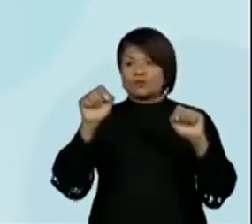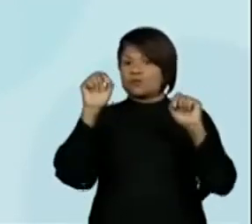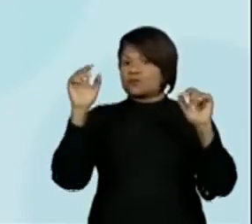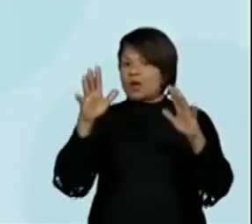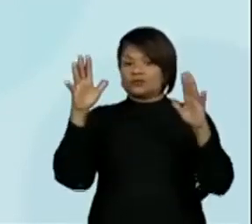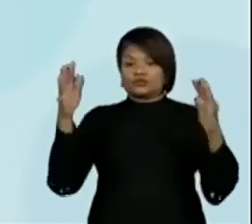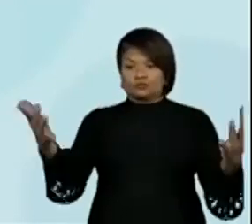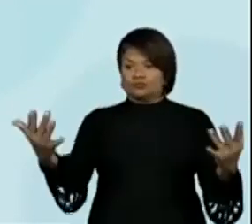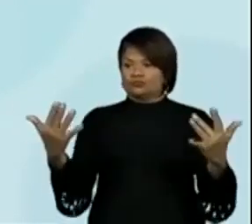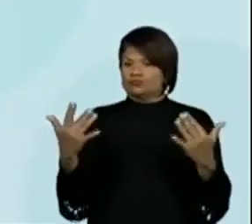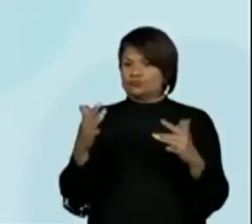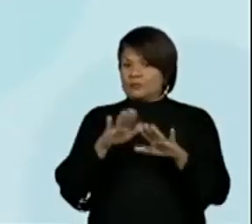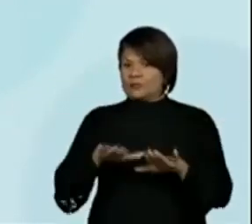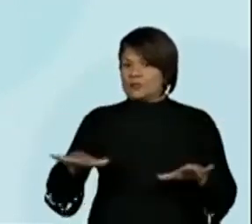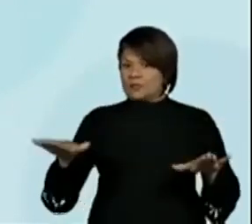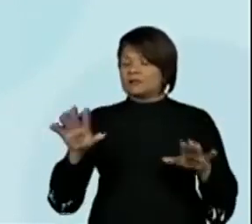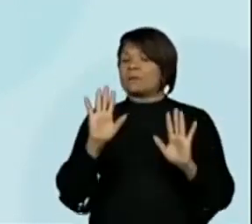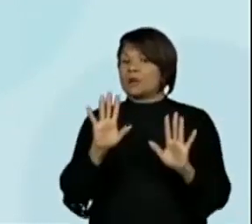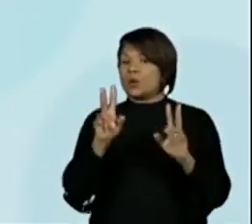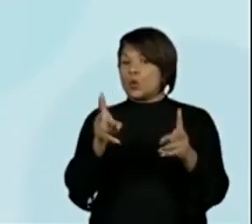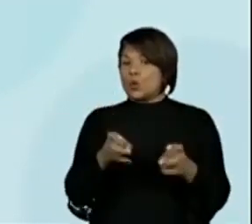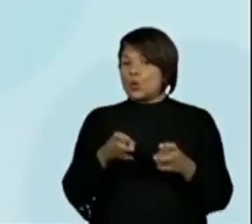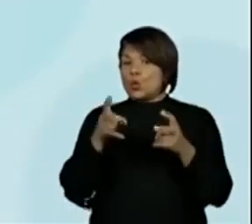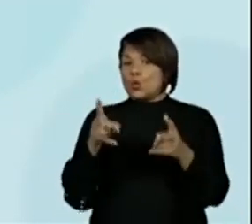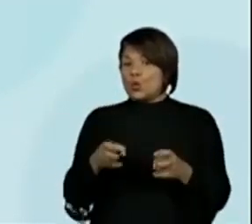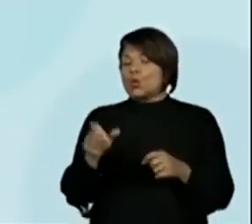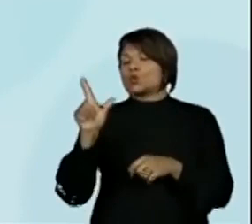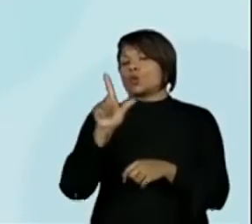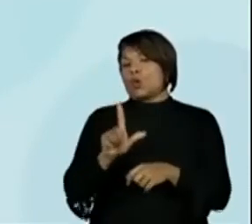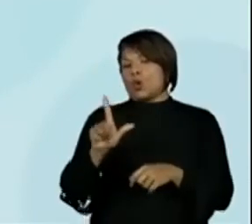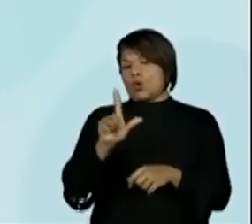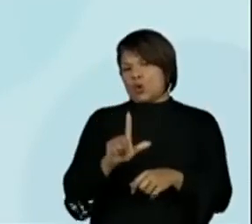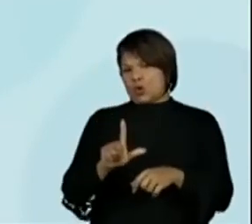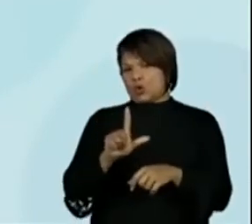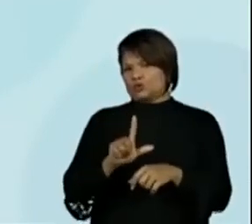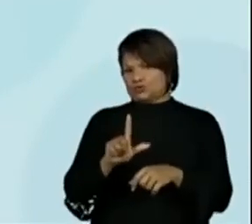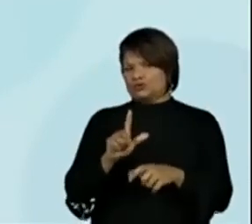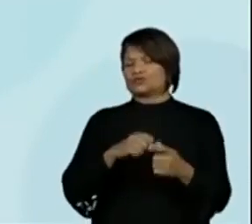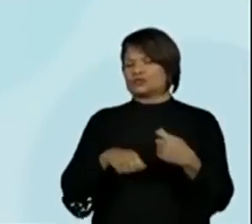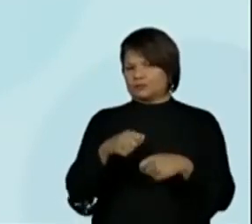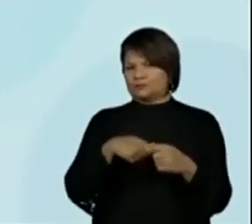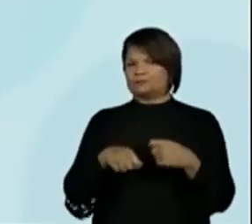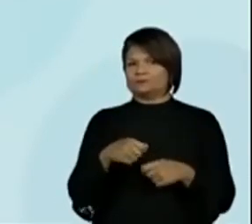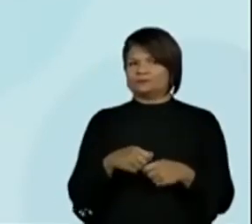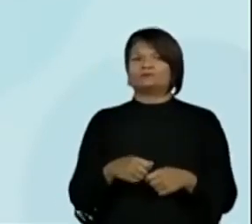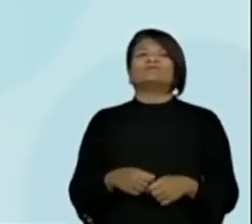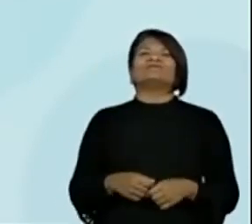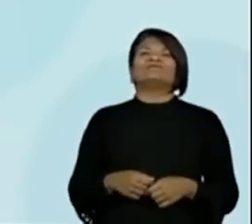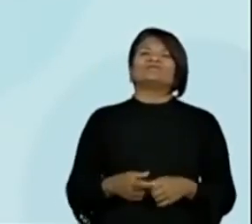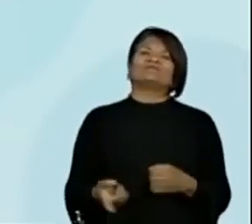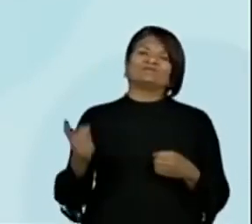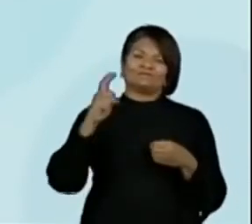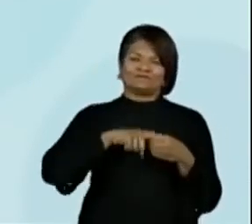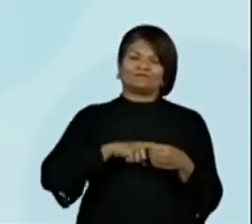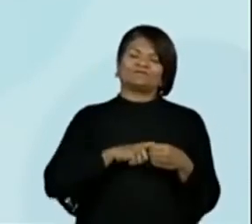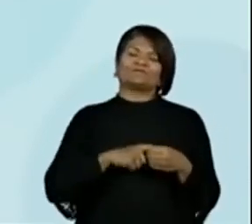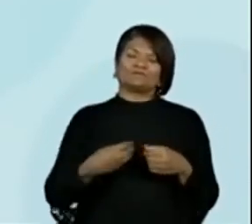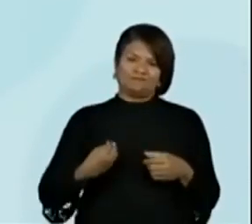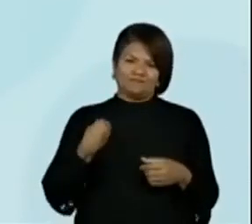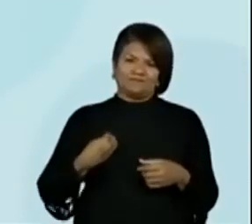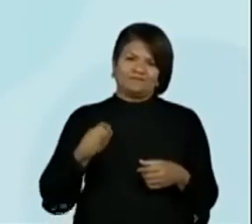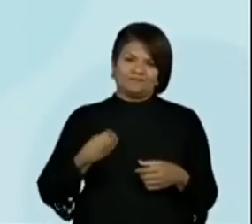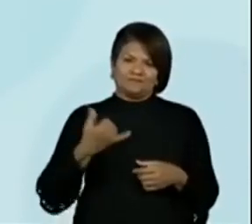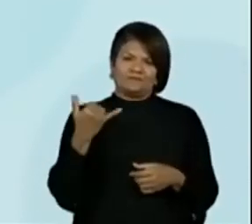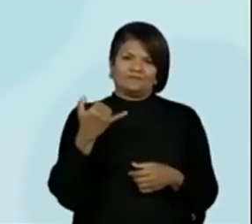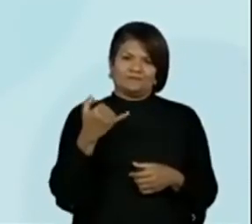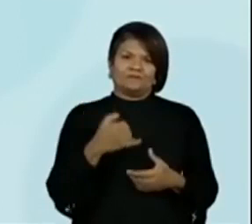das crianças, mas também lucros para as nossas lojas. Então, opa, voltou a funcionar, que beleza. Voltou, deixa